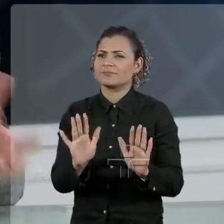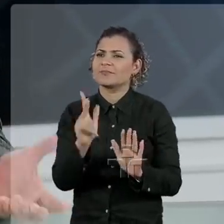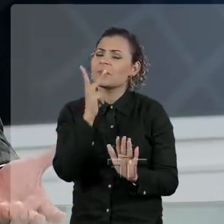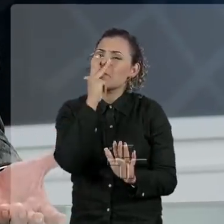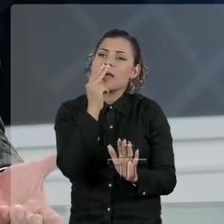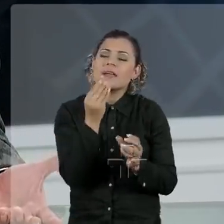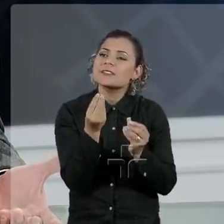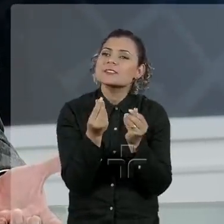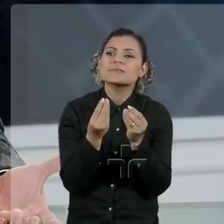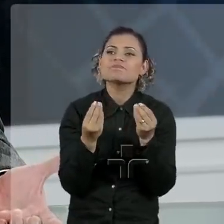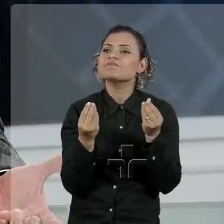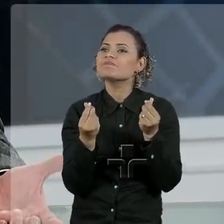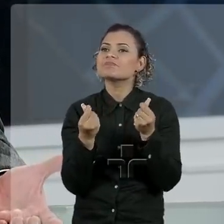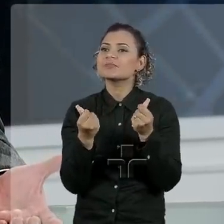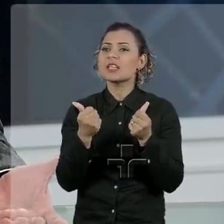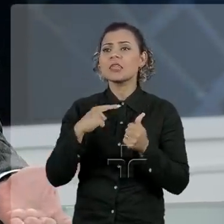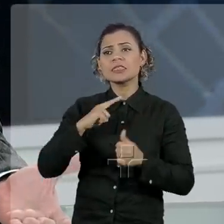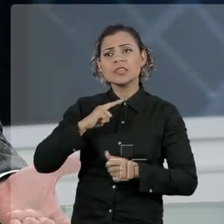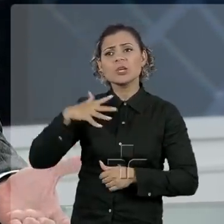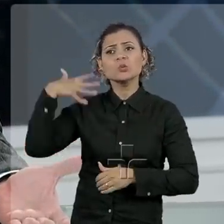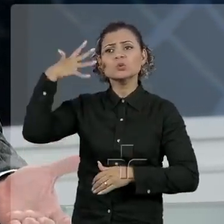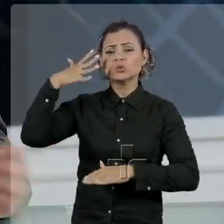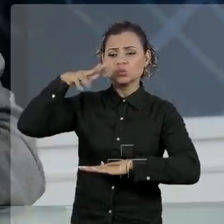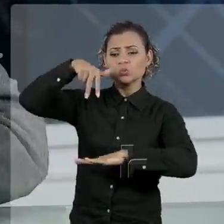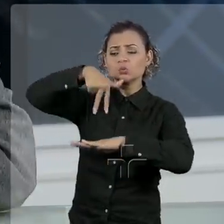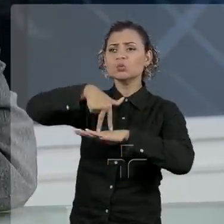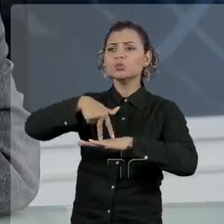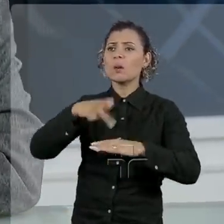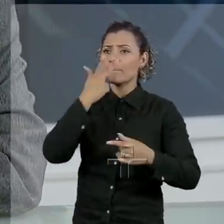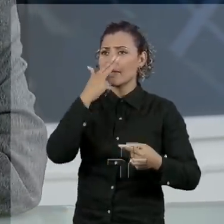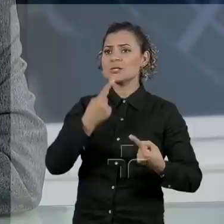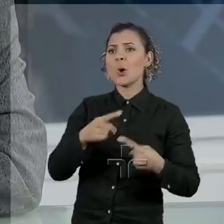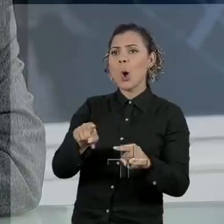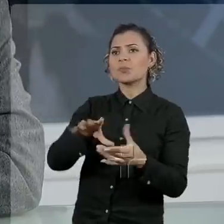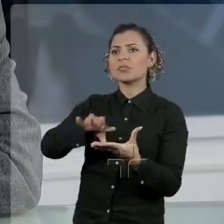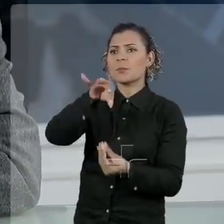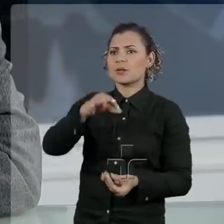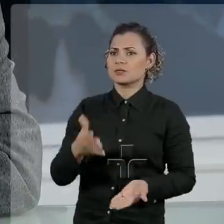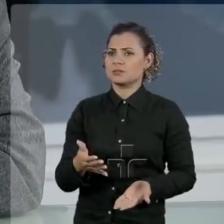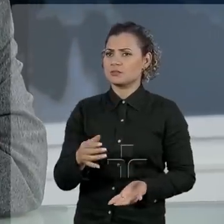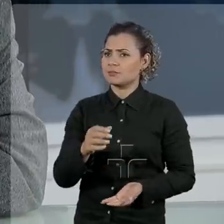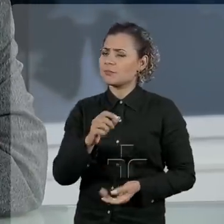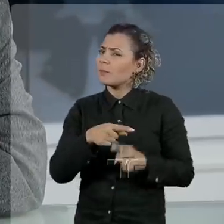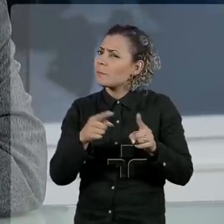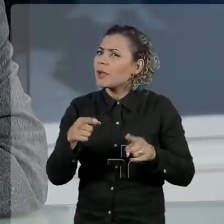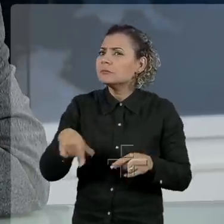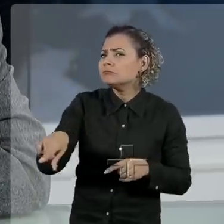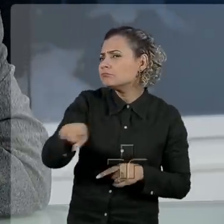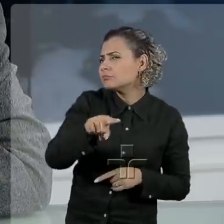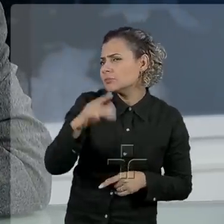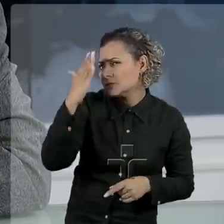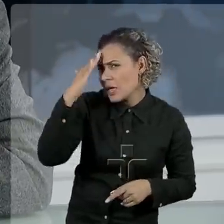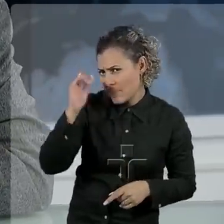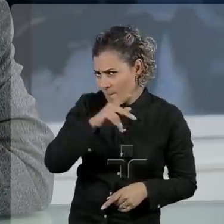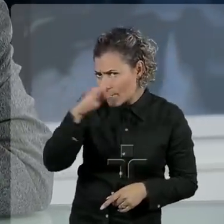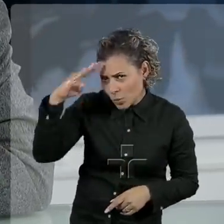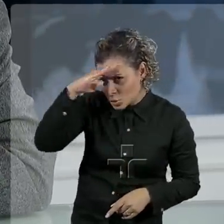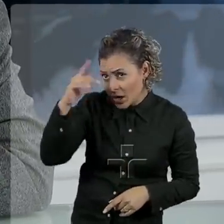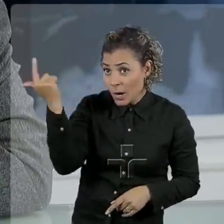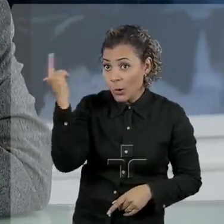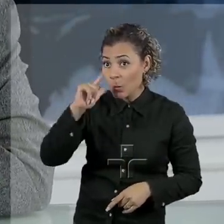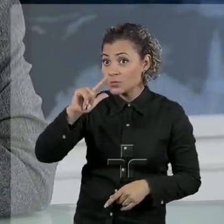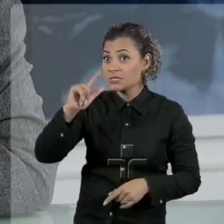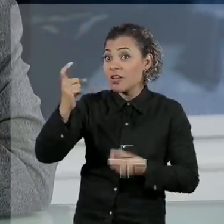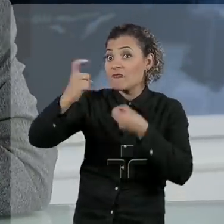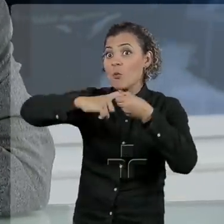Tinha espaço para você fazer um discurso anti-institucional e antidemocracia. Mas acho que, quem sabe, talvez o Bolsonaro comece a recuperar uma certa